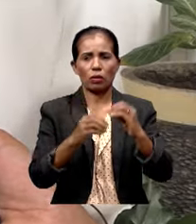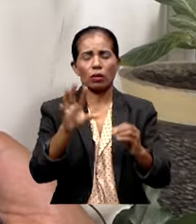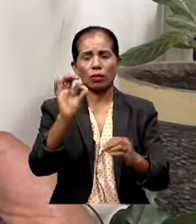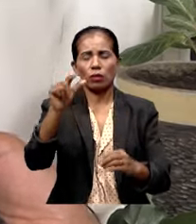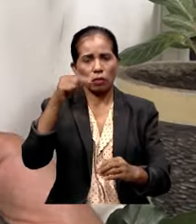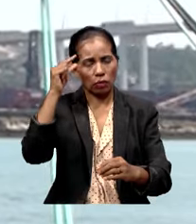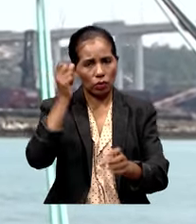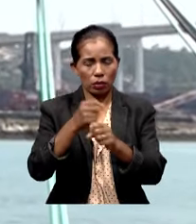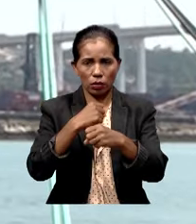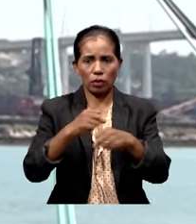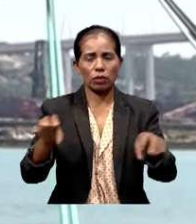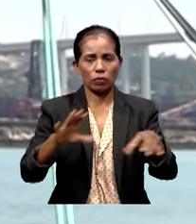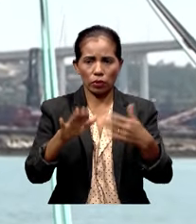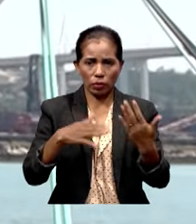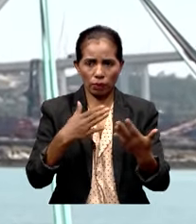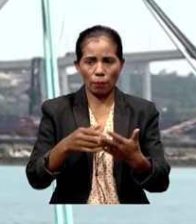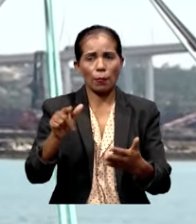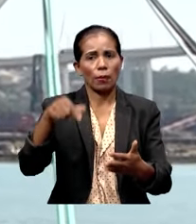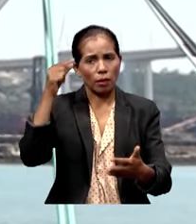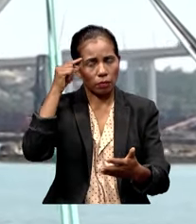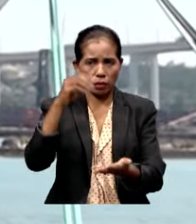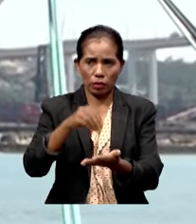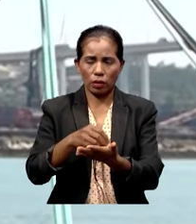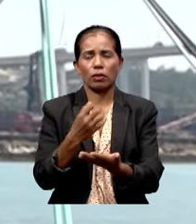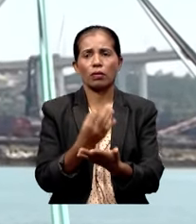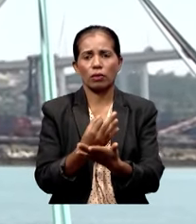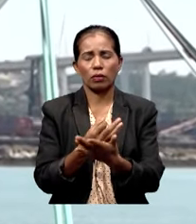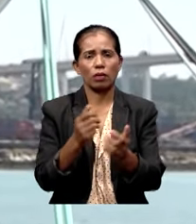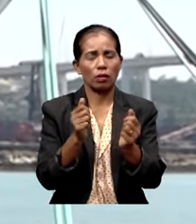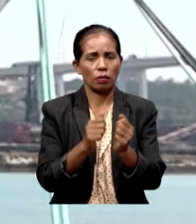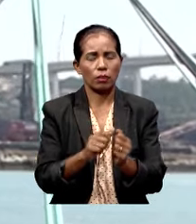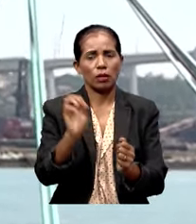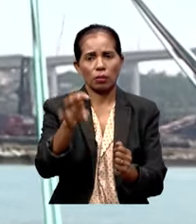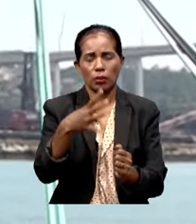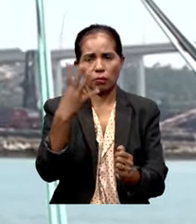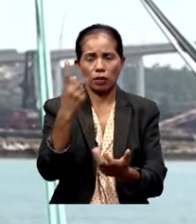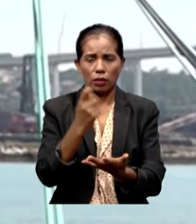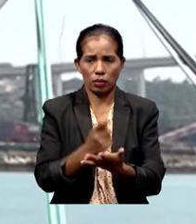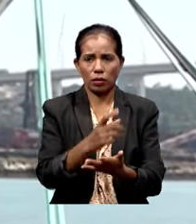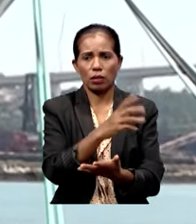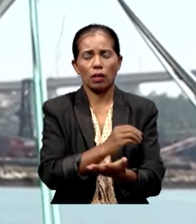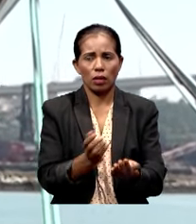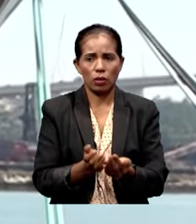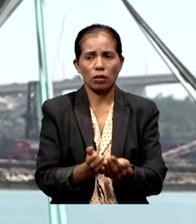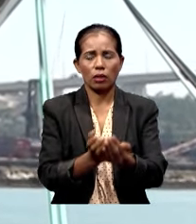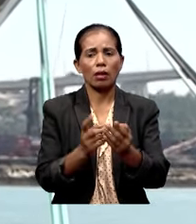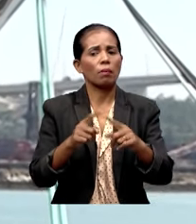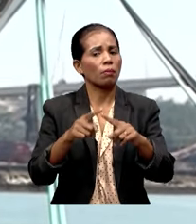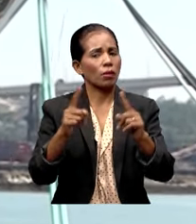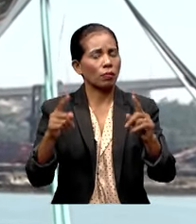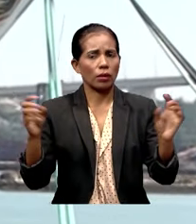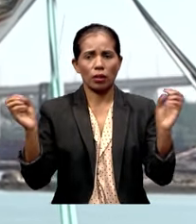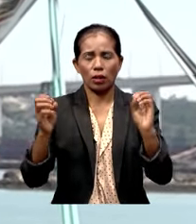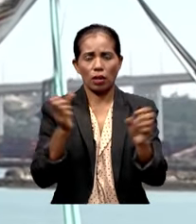hara al servisu. Antes ne governo aloka ona osan tokon sanulu resinhat, ba akizisau rohak solok, mai be ella